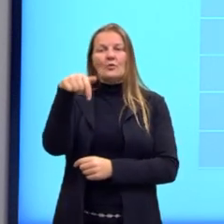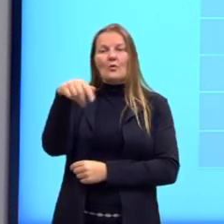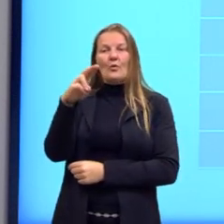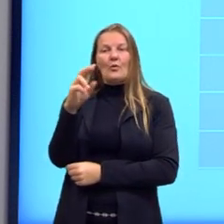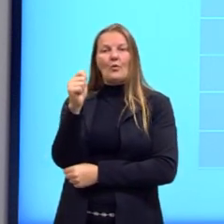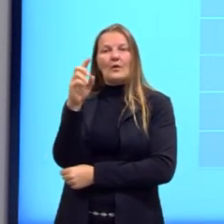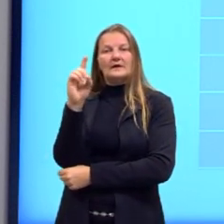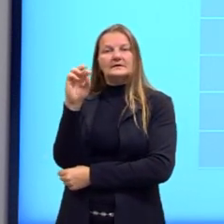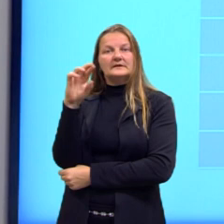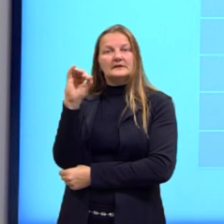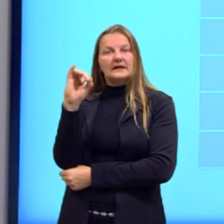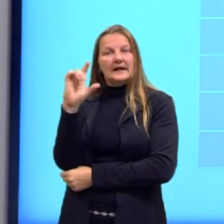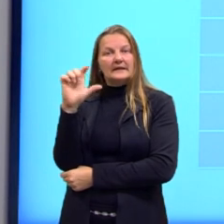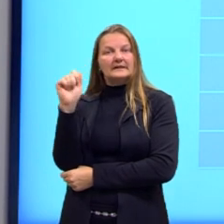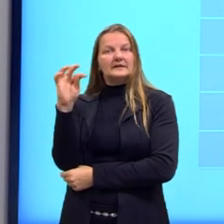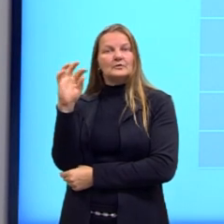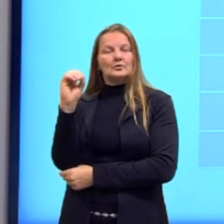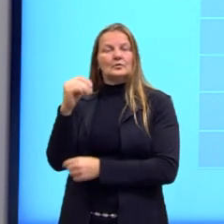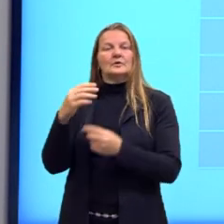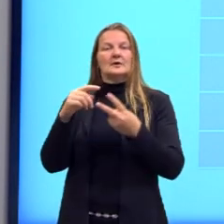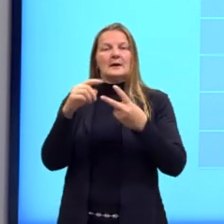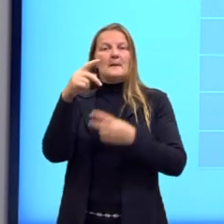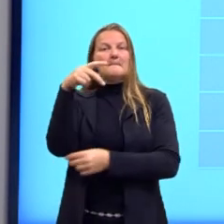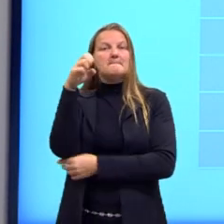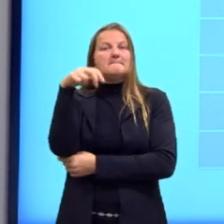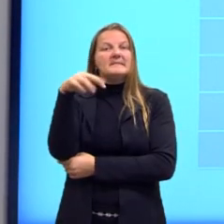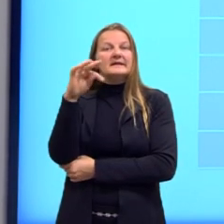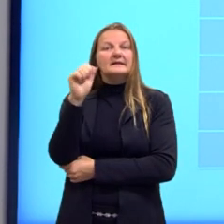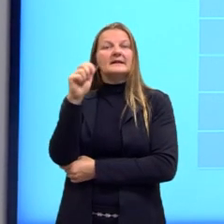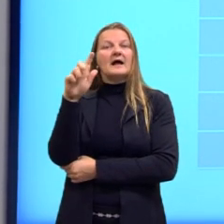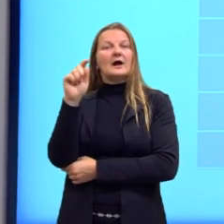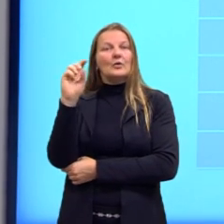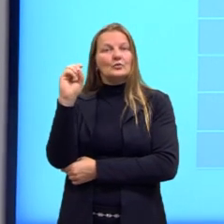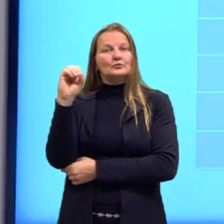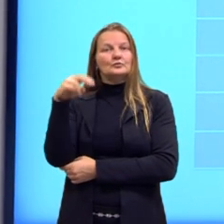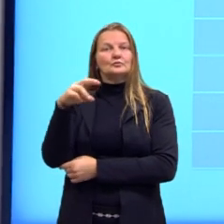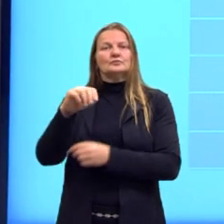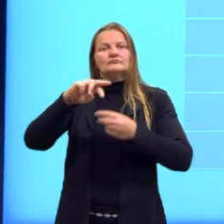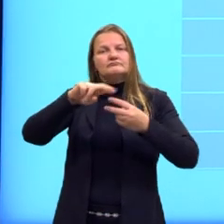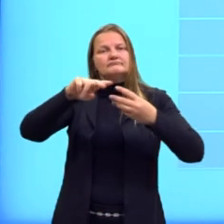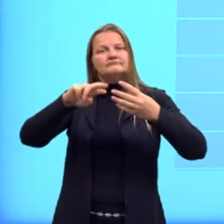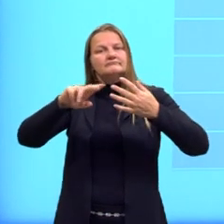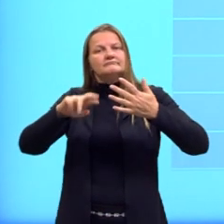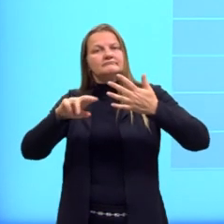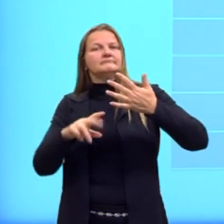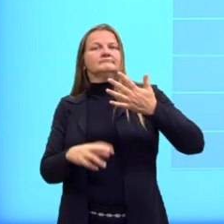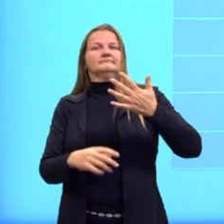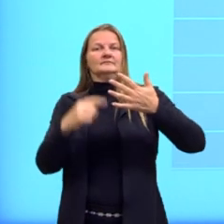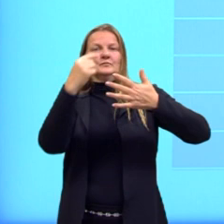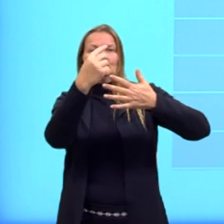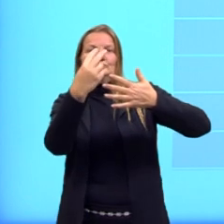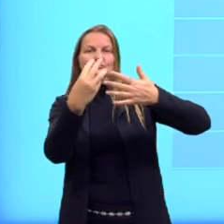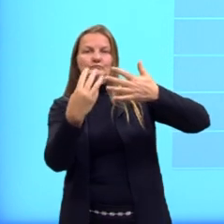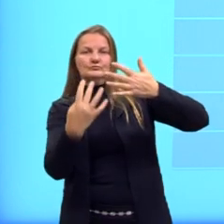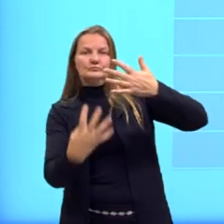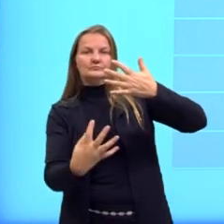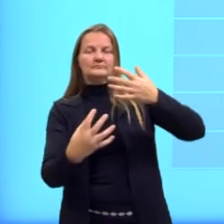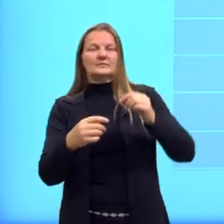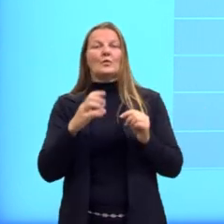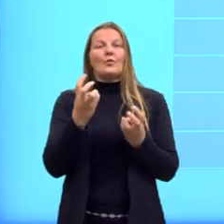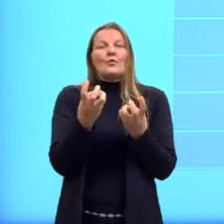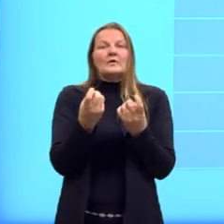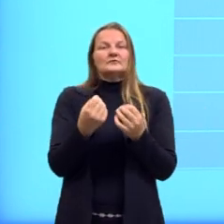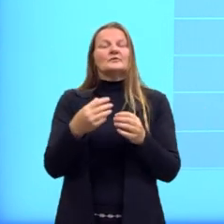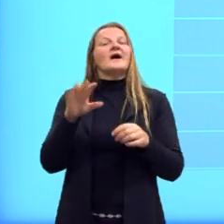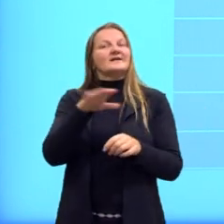quadrilátero cinco lados Pentágono assim por diante trouxe alguns nomes que costumam